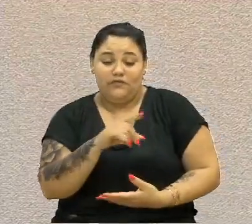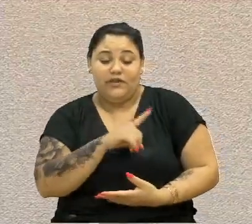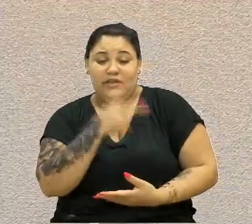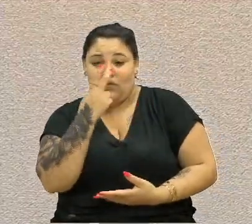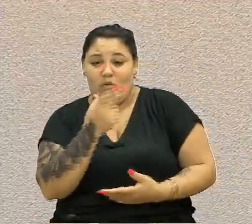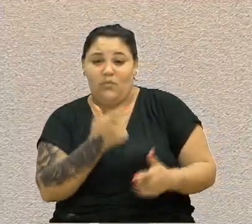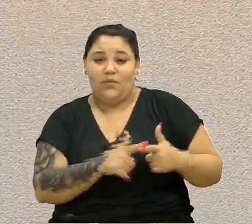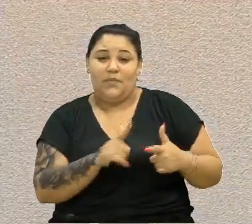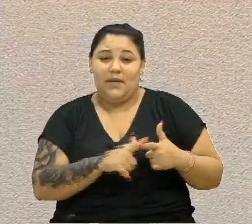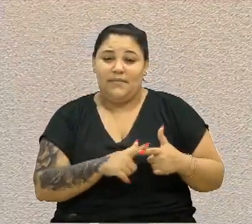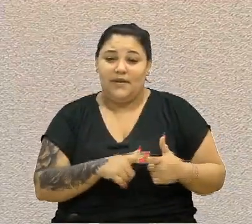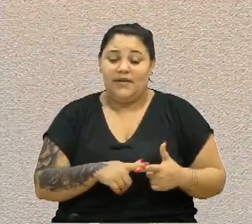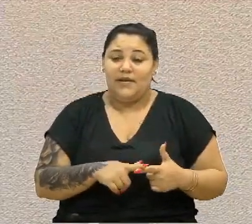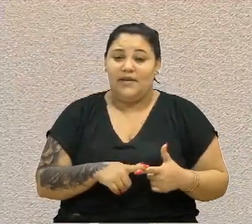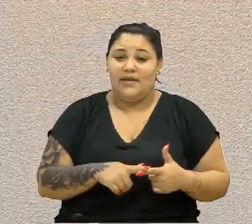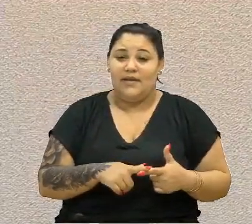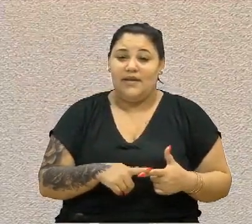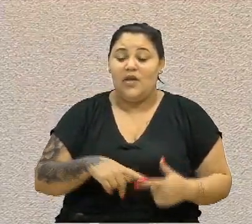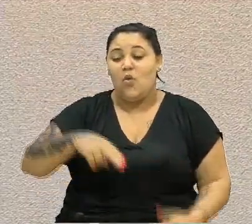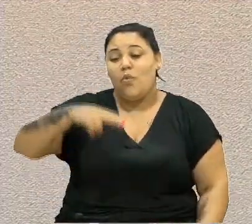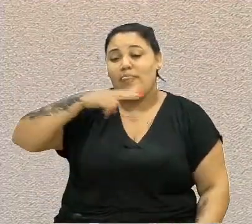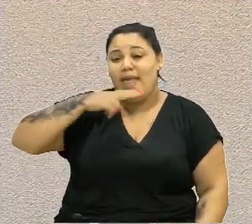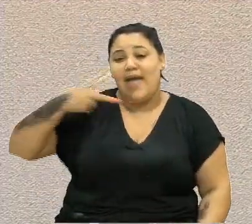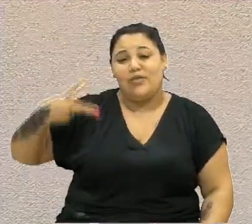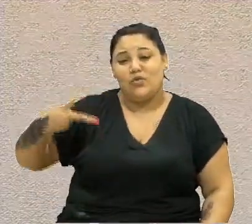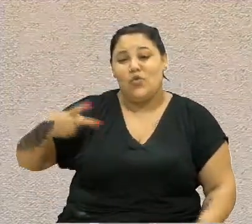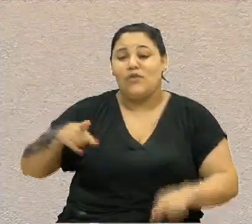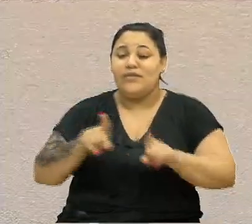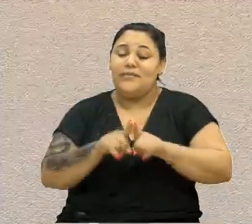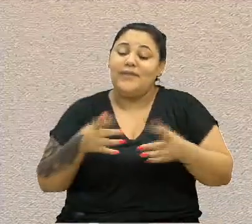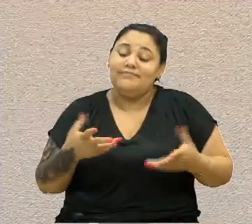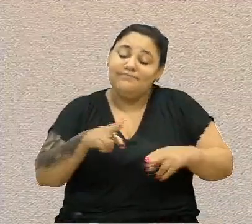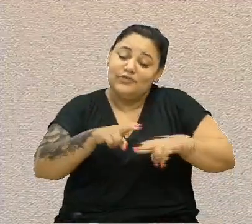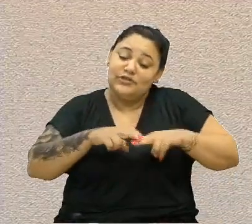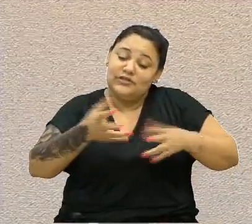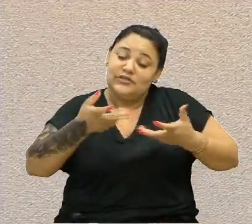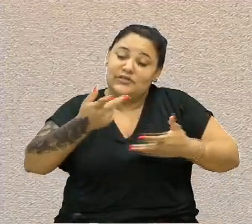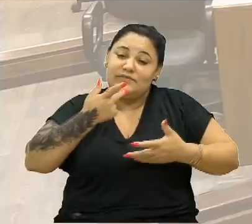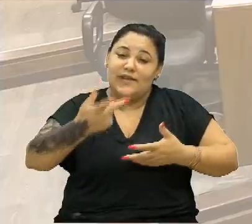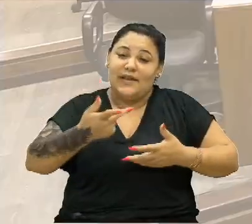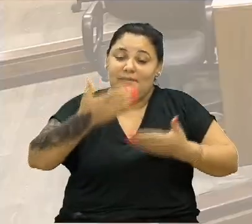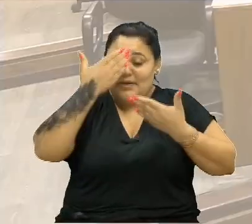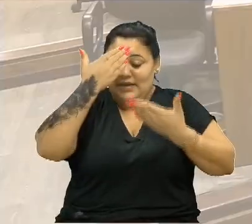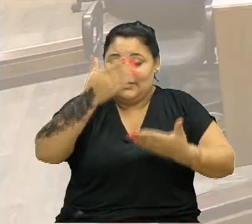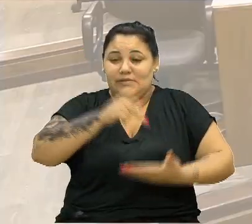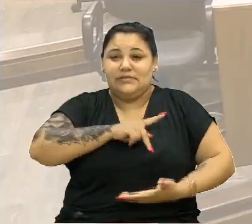situação e o bisneto também. Então, por esse motivo, eu quis me manifestar. Obrigado, senhora presidente.